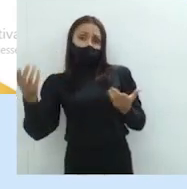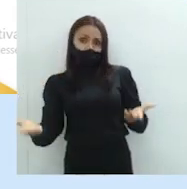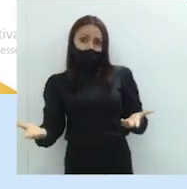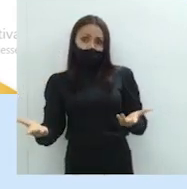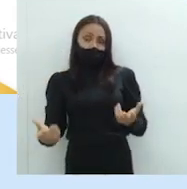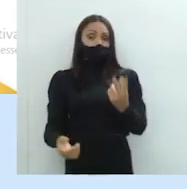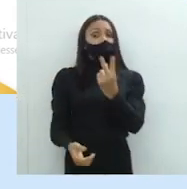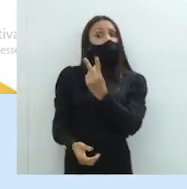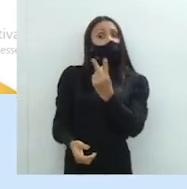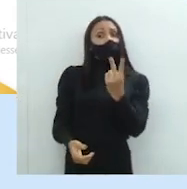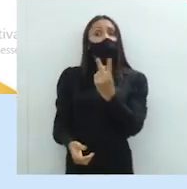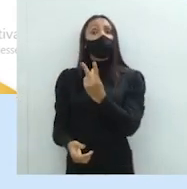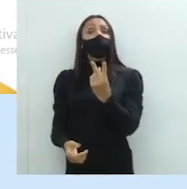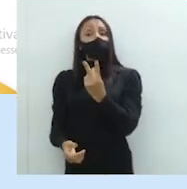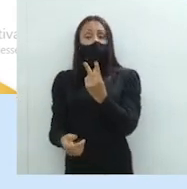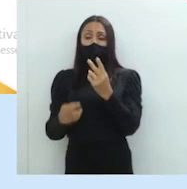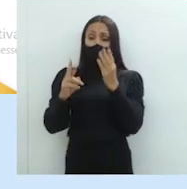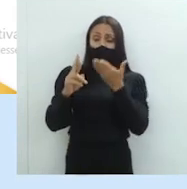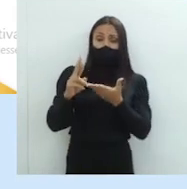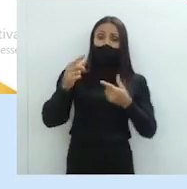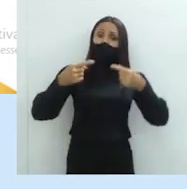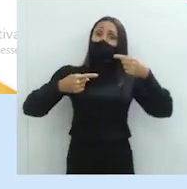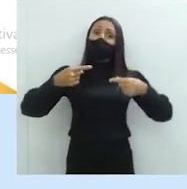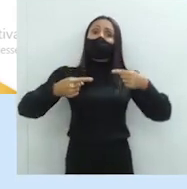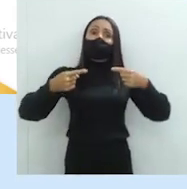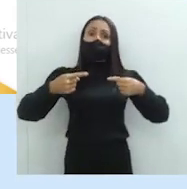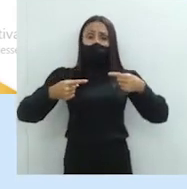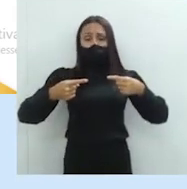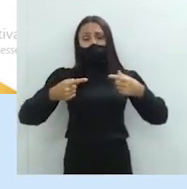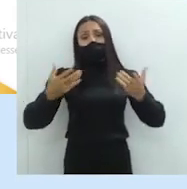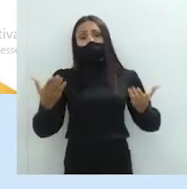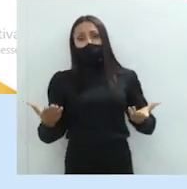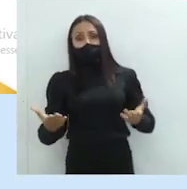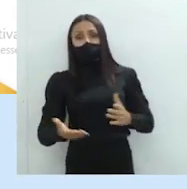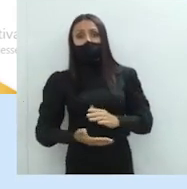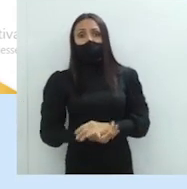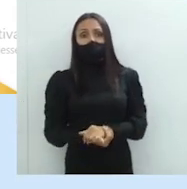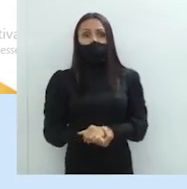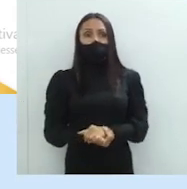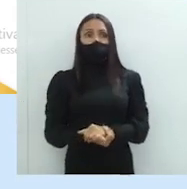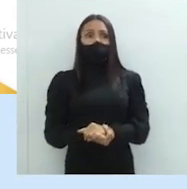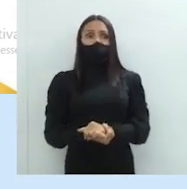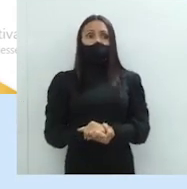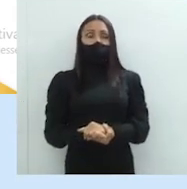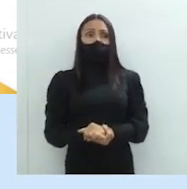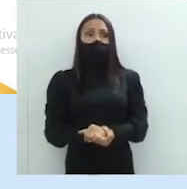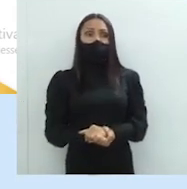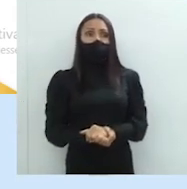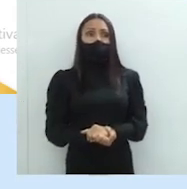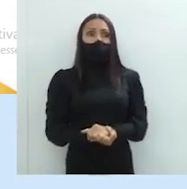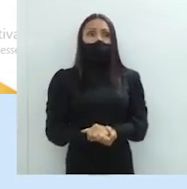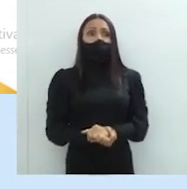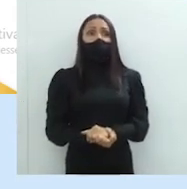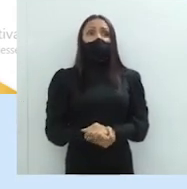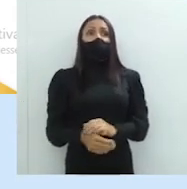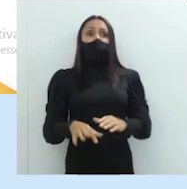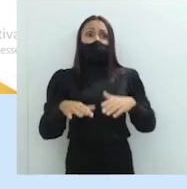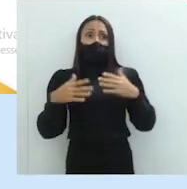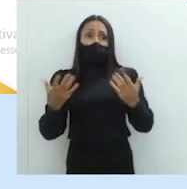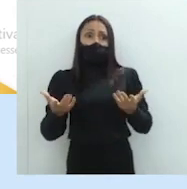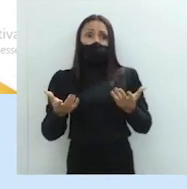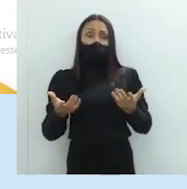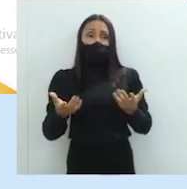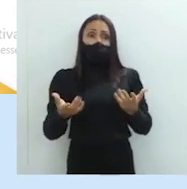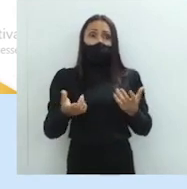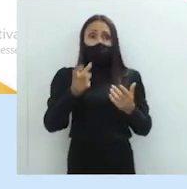Então, essas duas representações políticas viviam em conflitos. Então, quando o ditador do